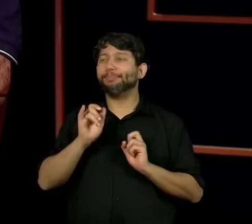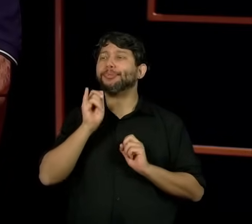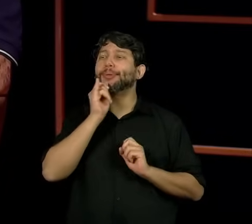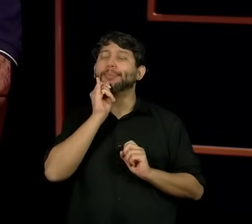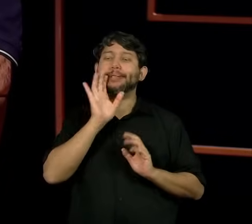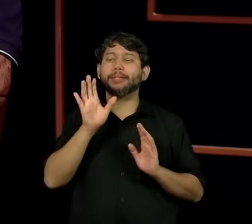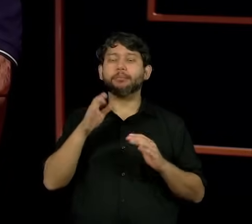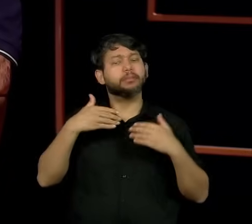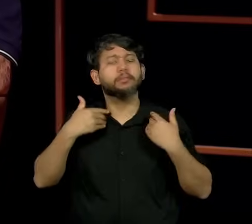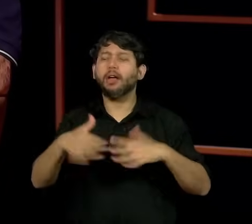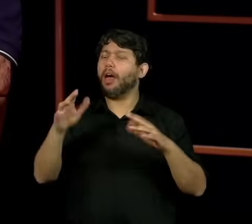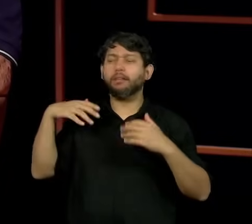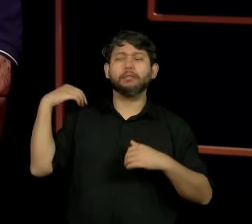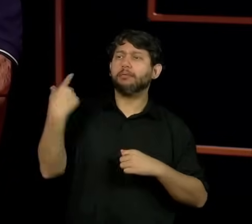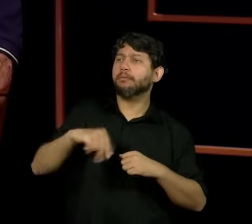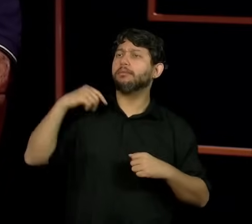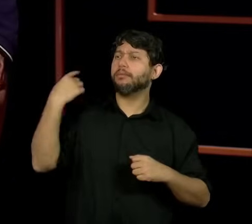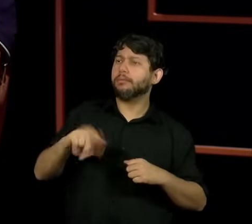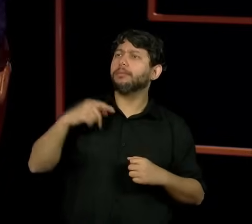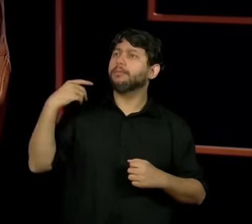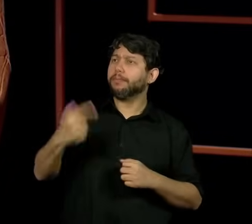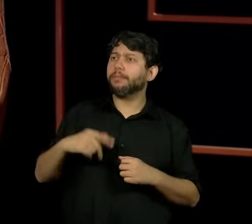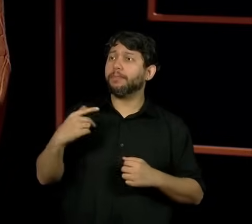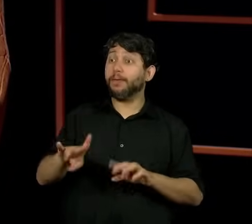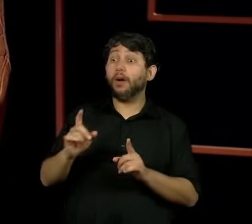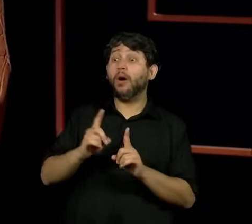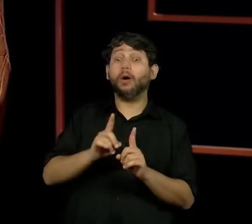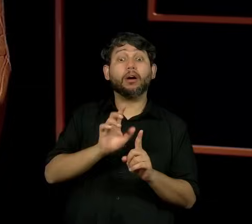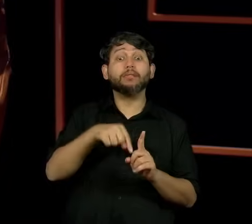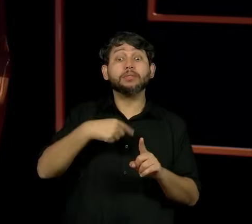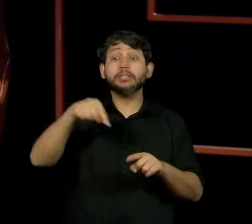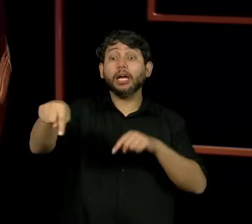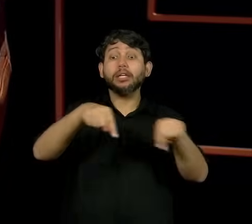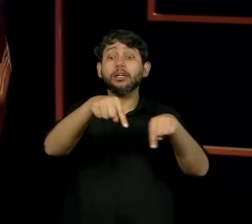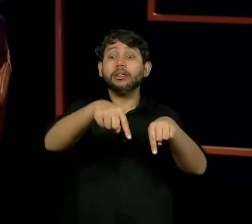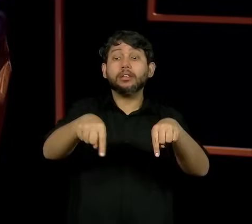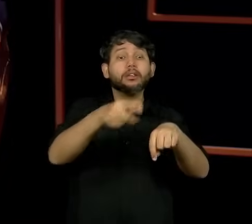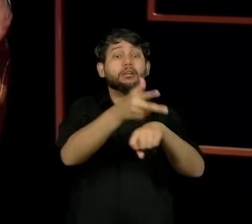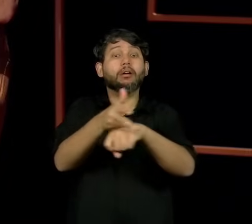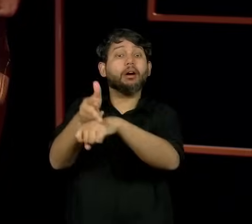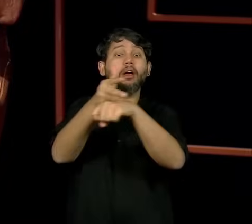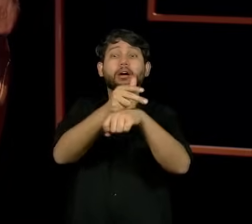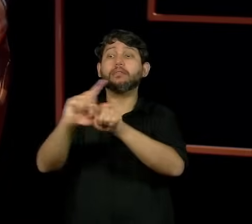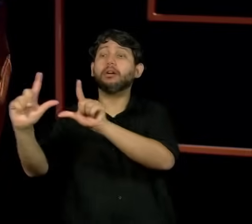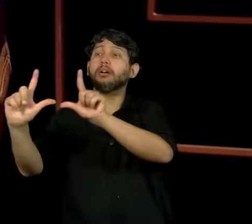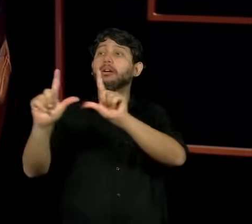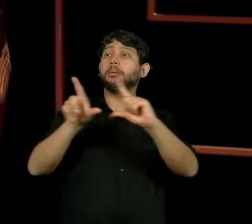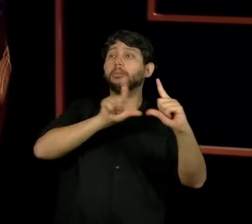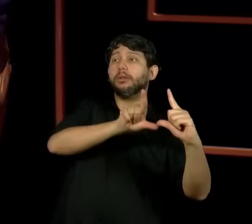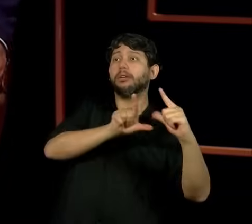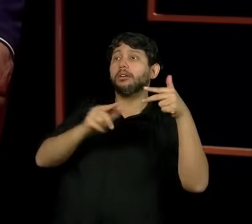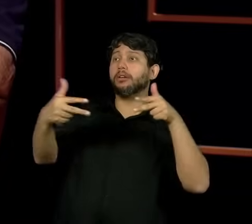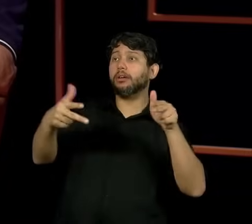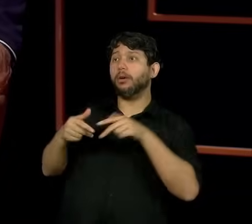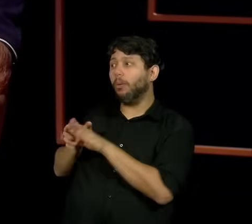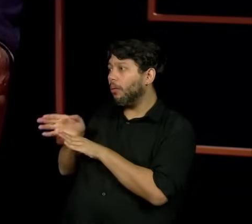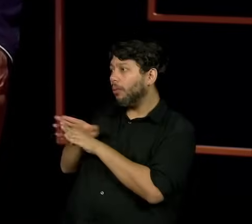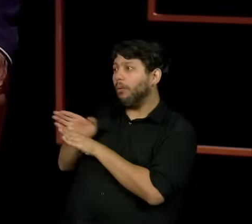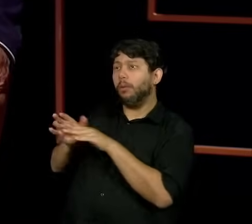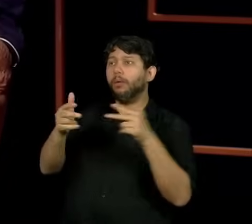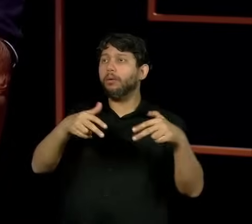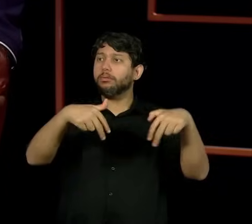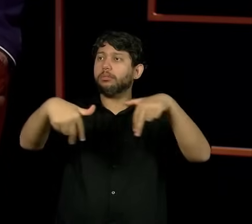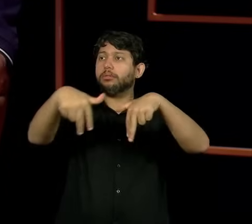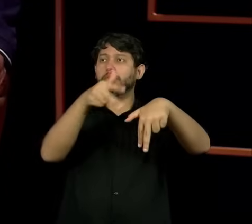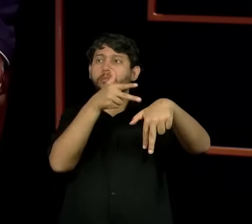A gente ia e falava, oh, Reinaldo, aqui, a câmera, a gente marcava com as câmeras, tudo. E